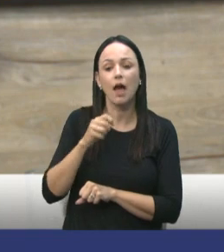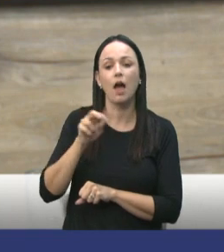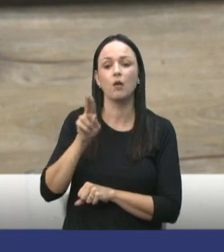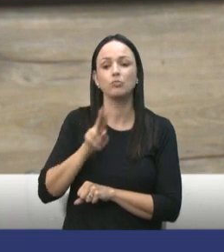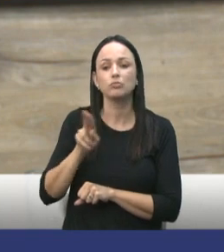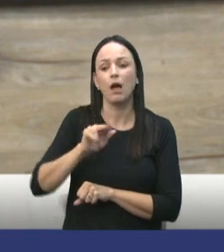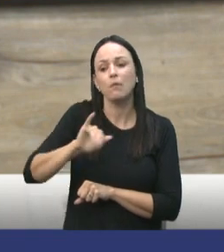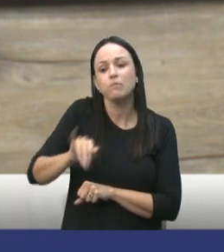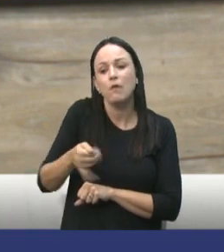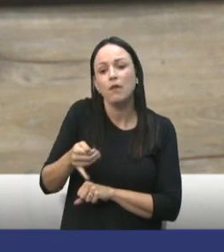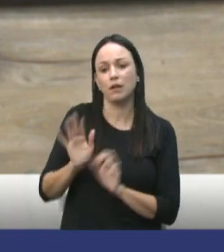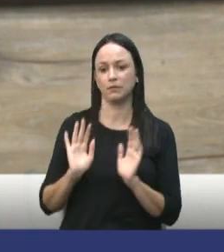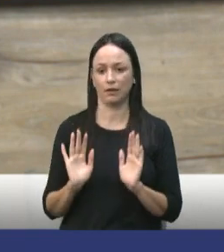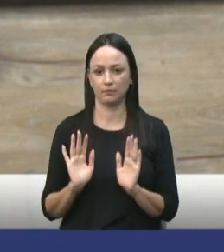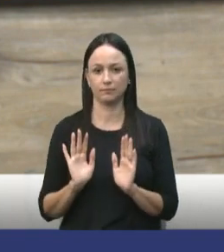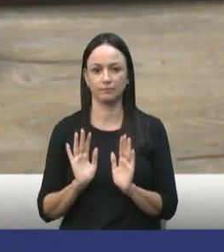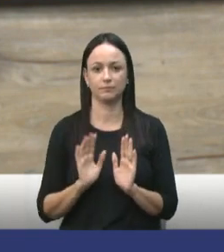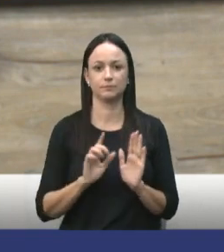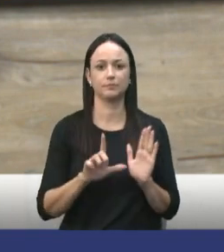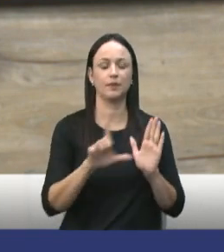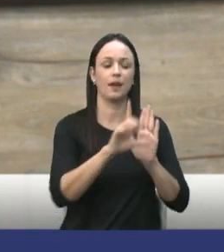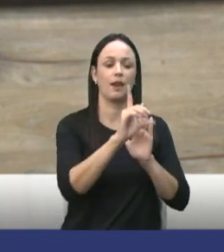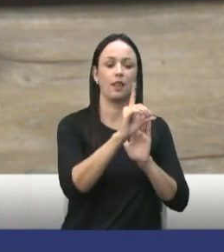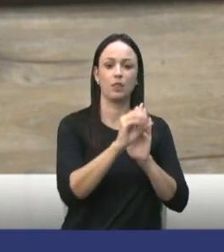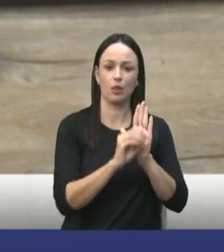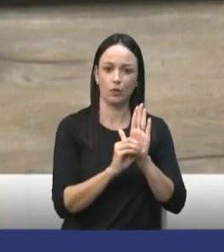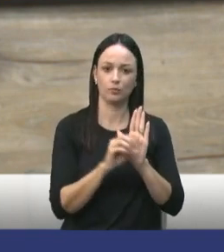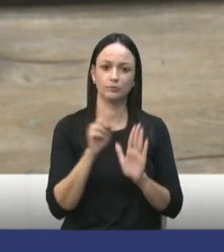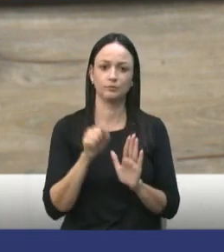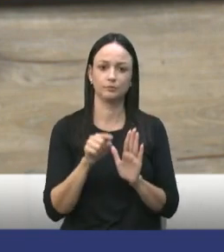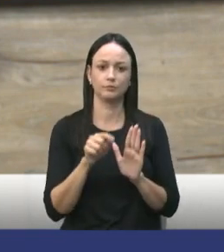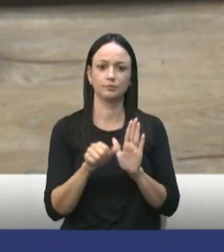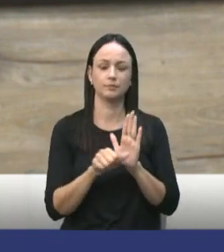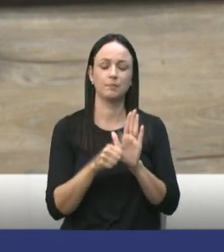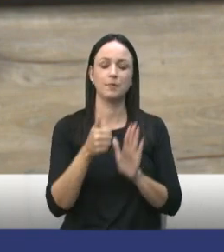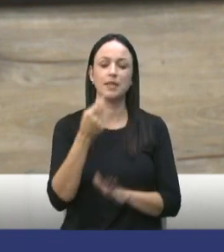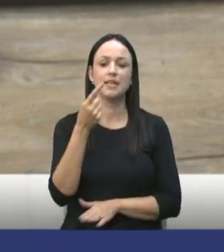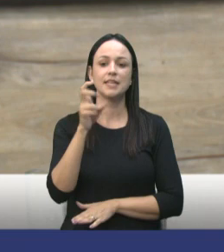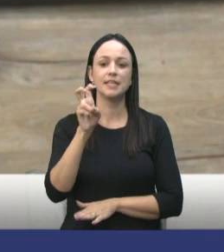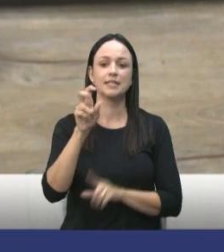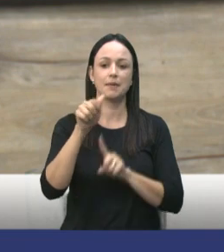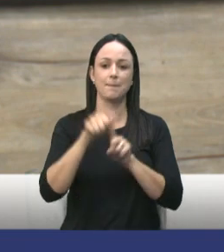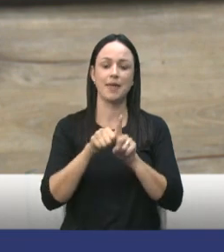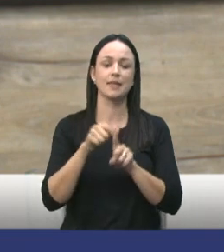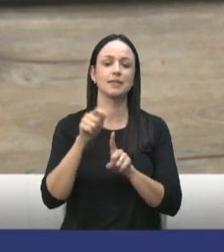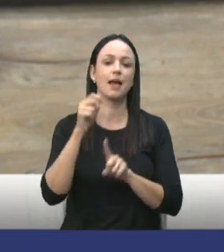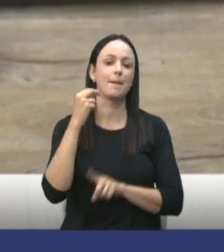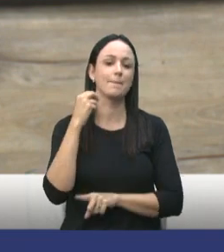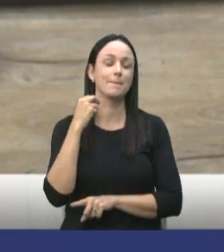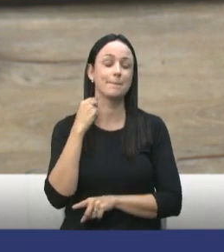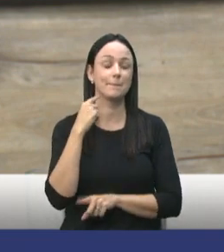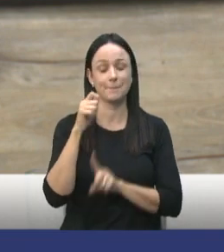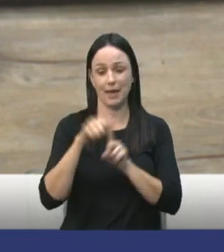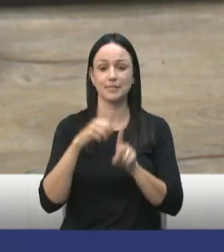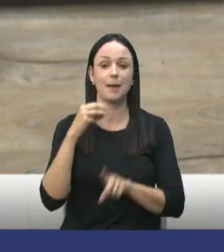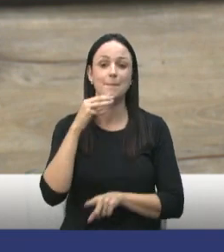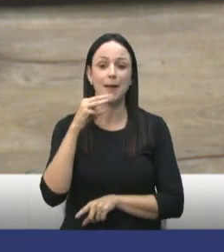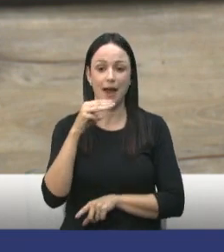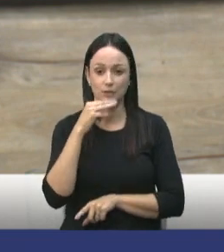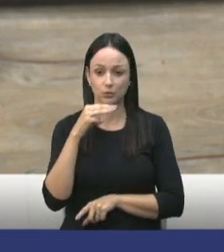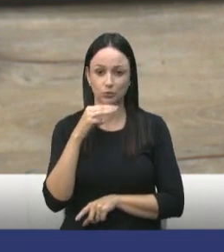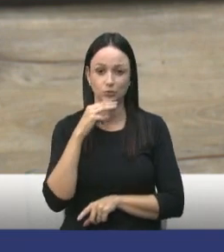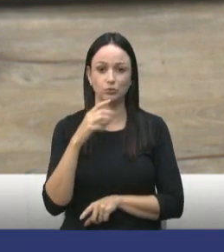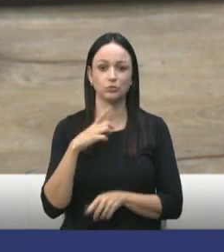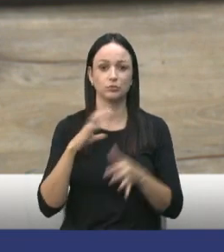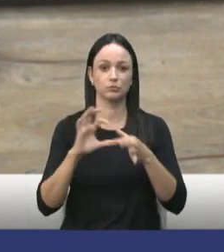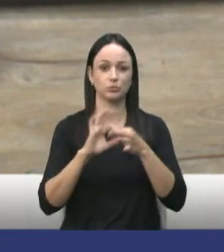Então, para a Lei de Diretriz Orçamentária, na primeira quinzena deste mês de março, ficou disponível junto